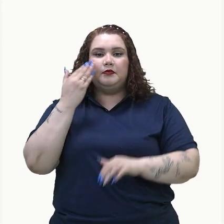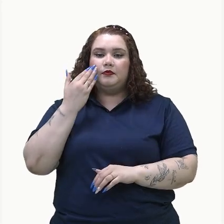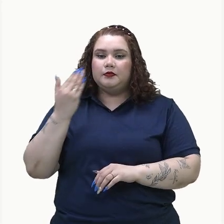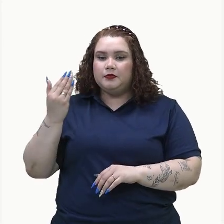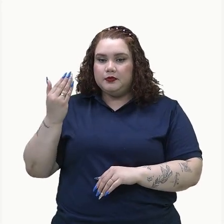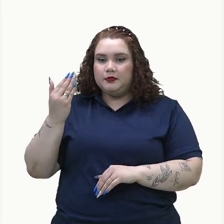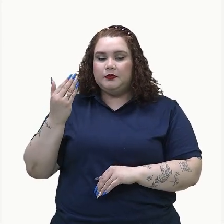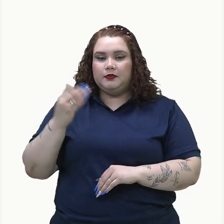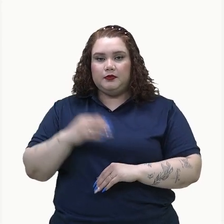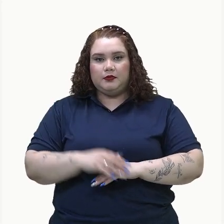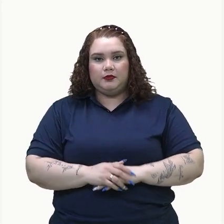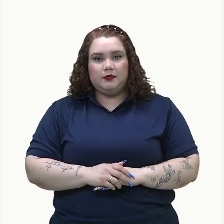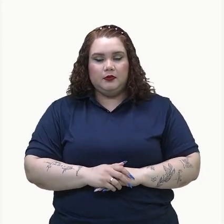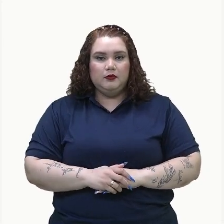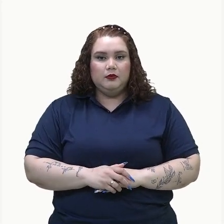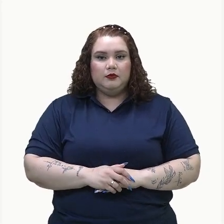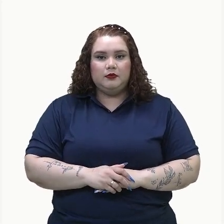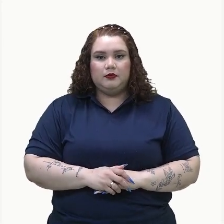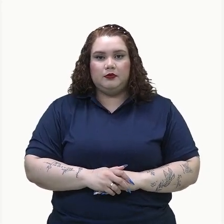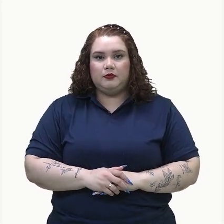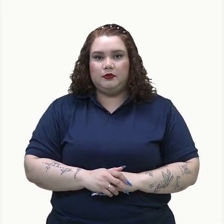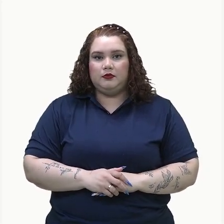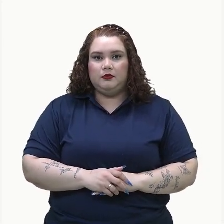de resistor equivalente.